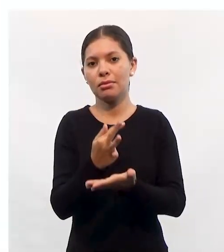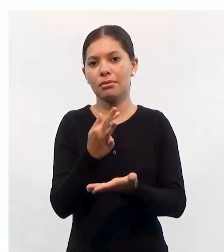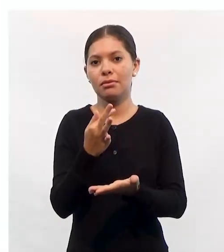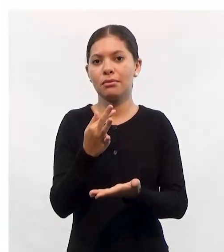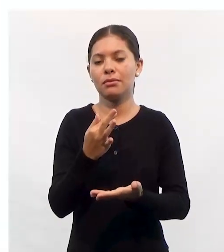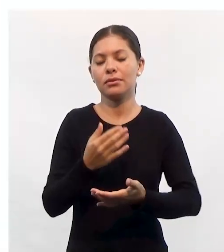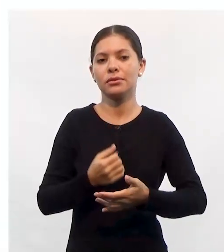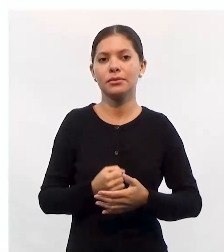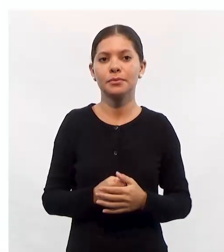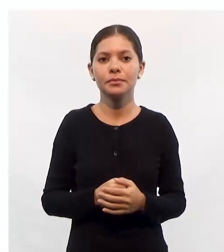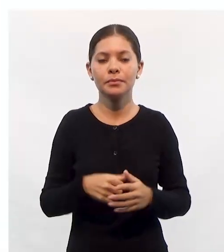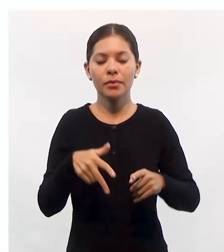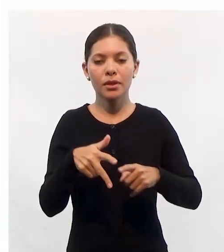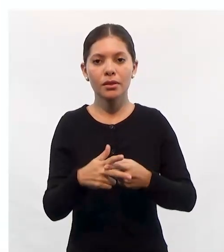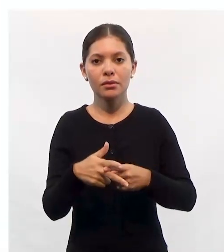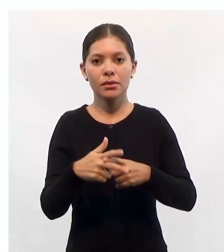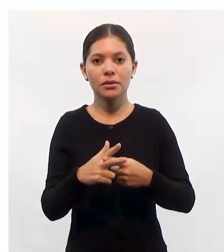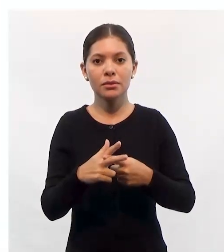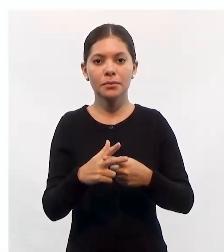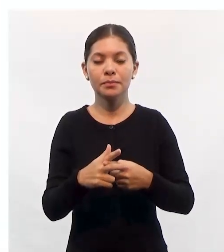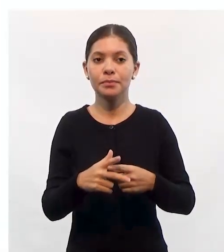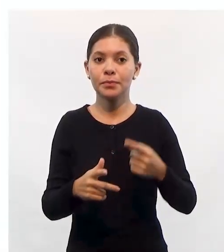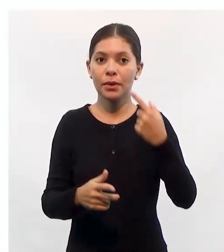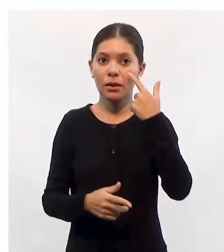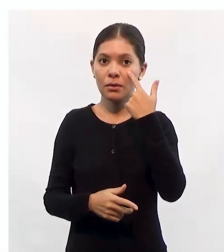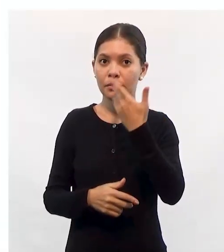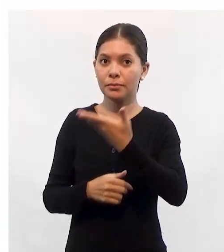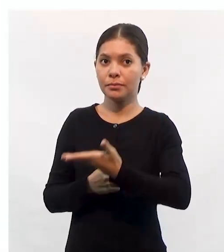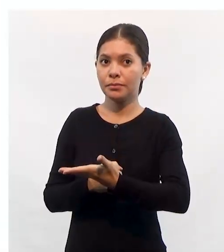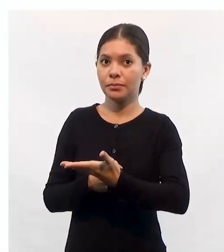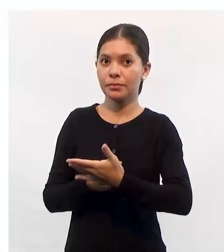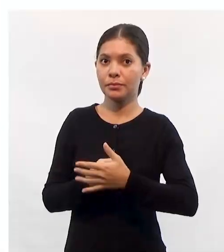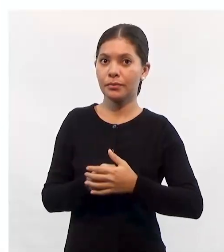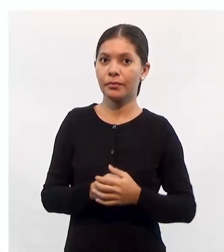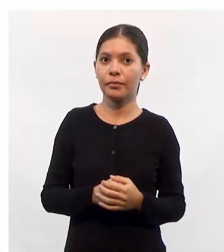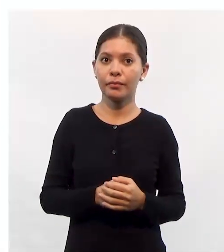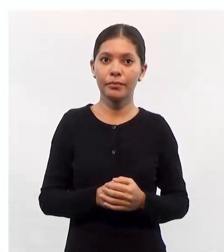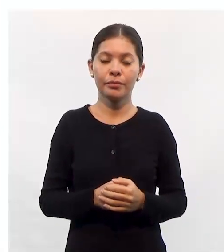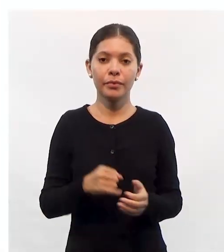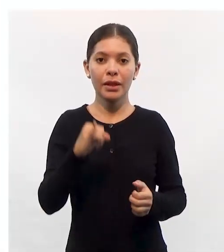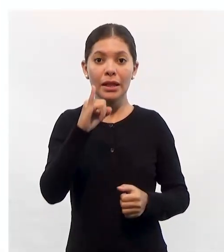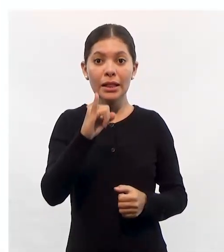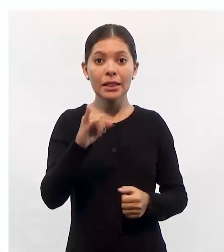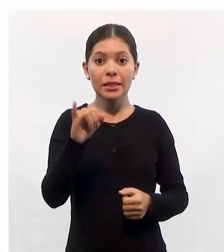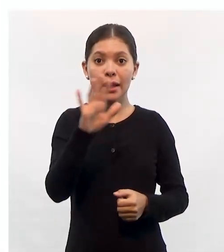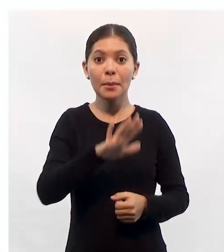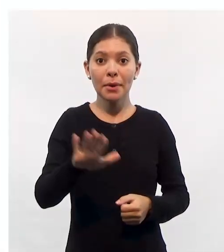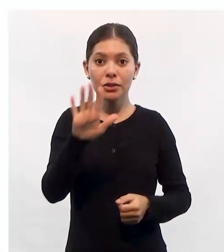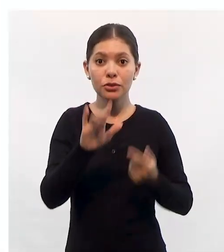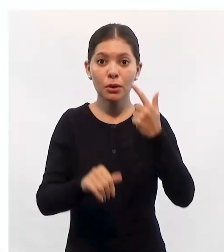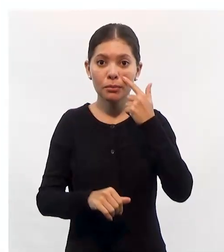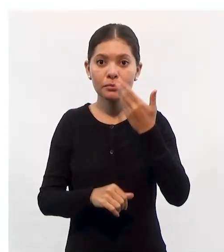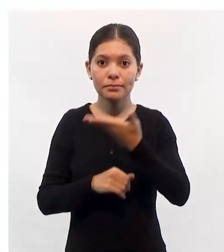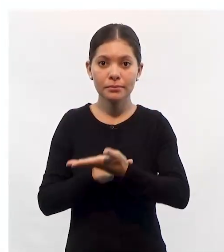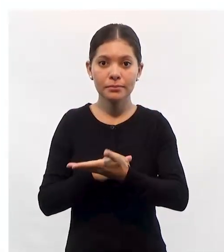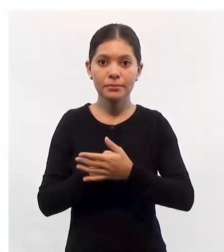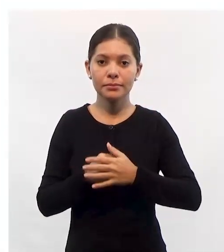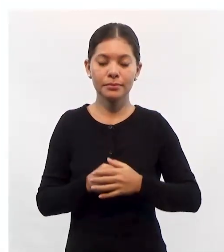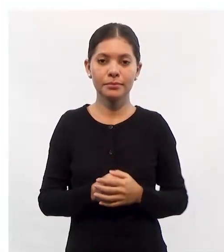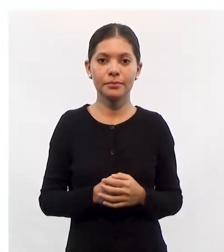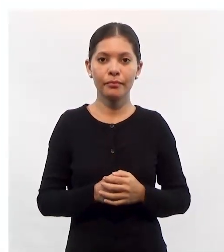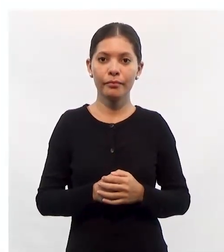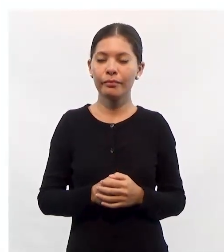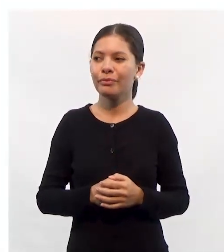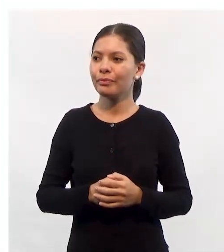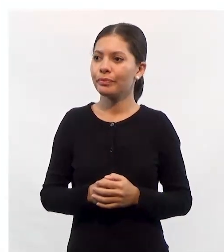oficinas de manutenção. Então aqui nós temos um layout posicional nessa figura aqui. Vejam só.